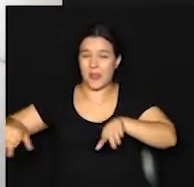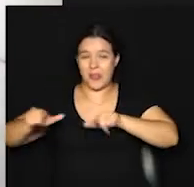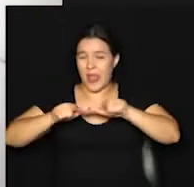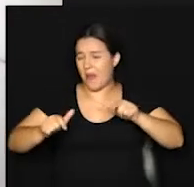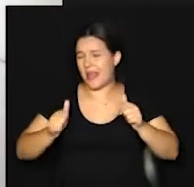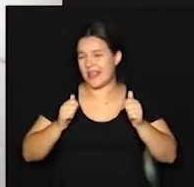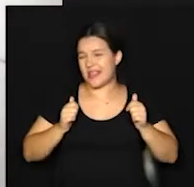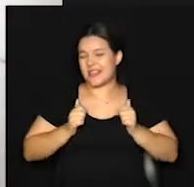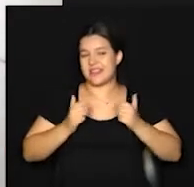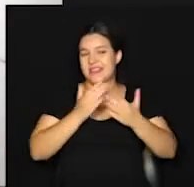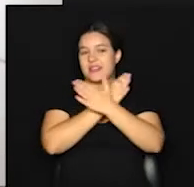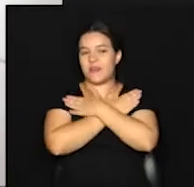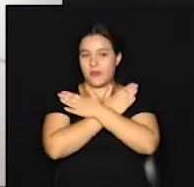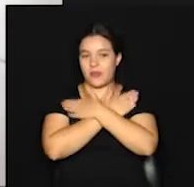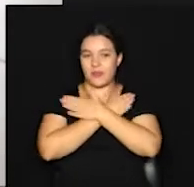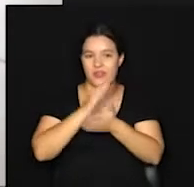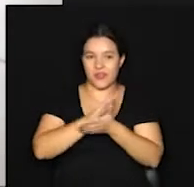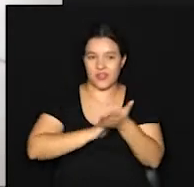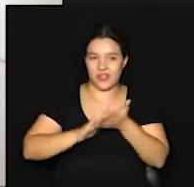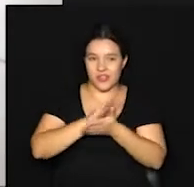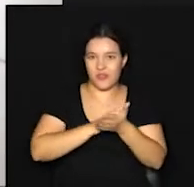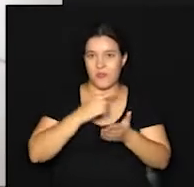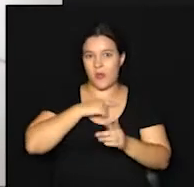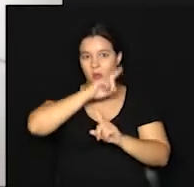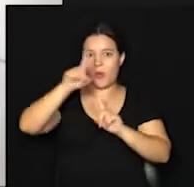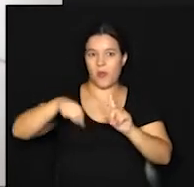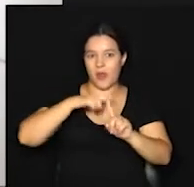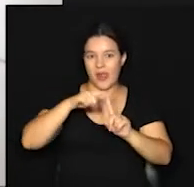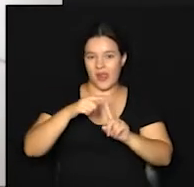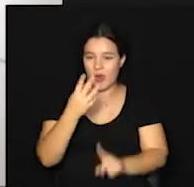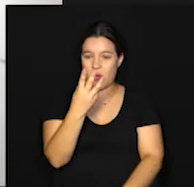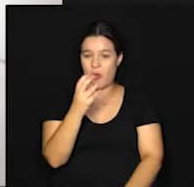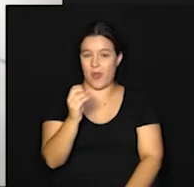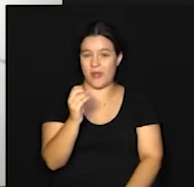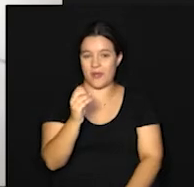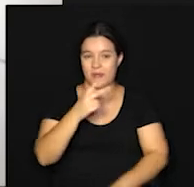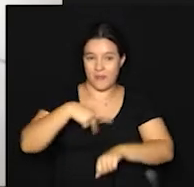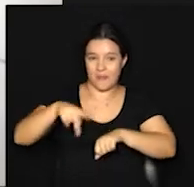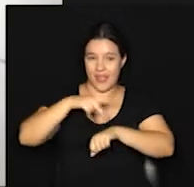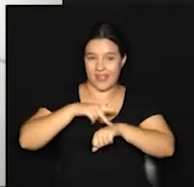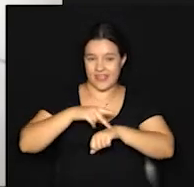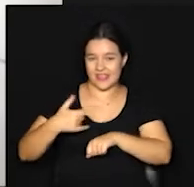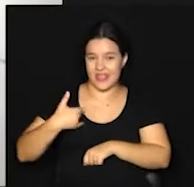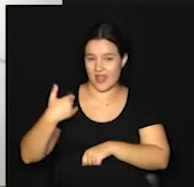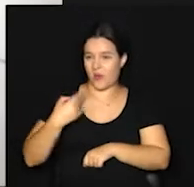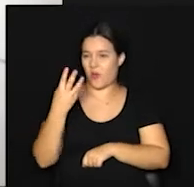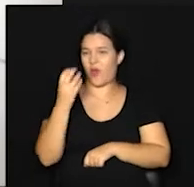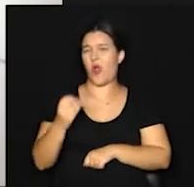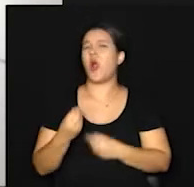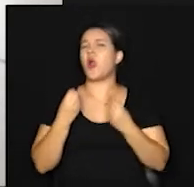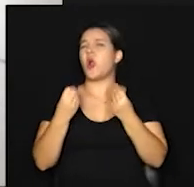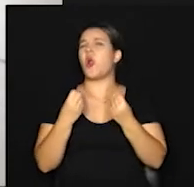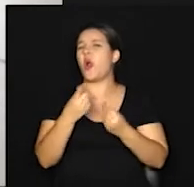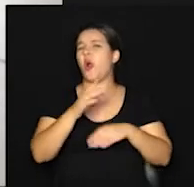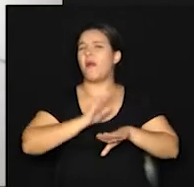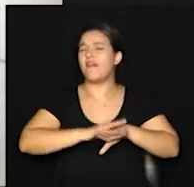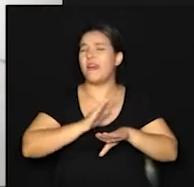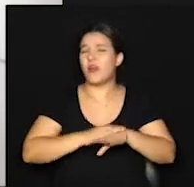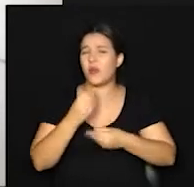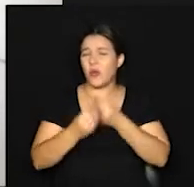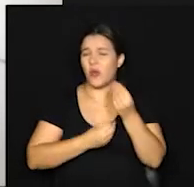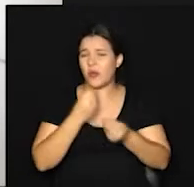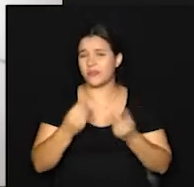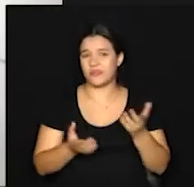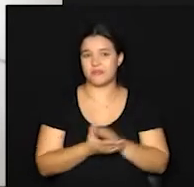estava sem nada. E meu único objetivo era conhecer 40 países antes dos 40 anos. E as pessoas falam assim, como é que você vai fazer isso? Né? Você tem